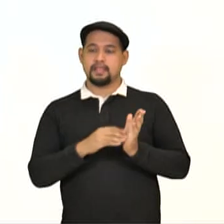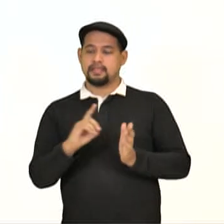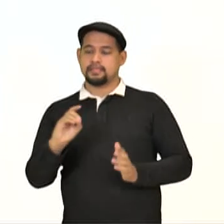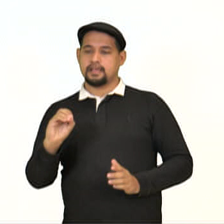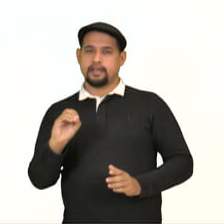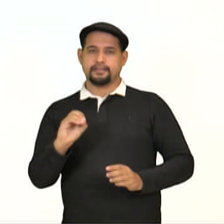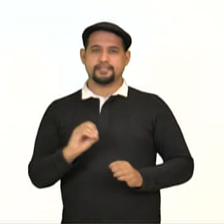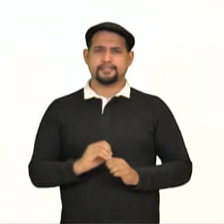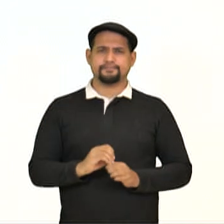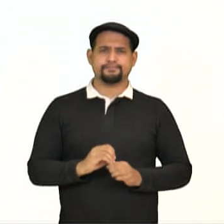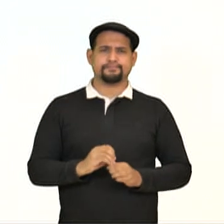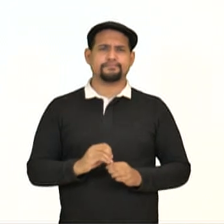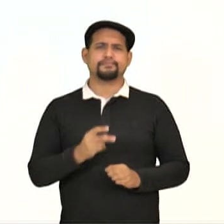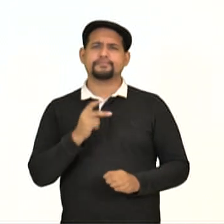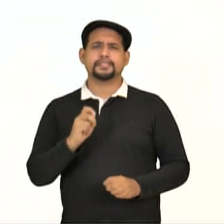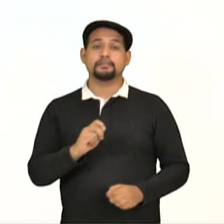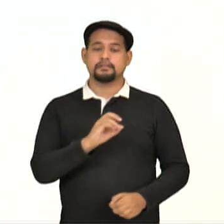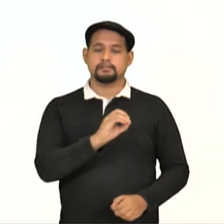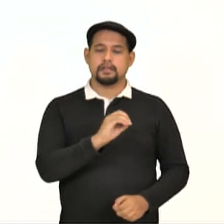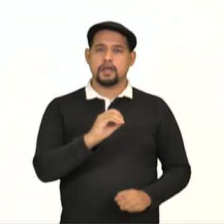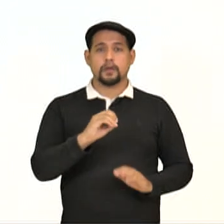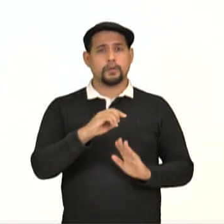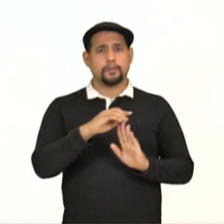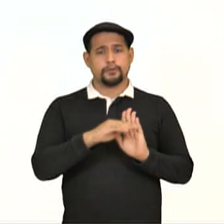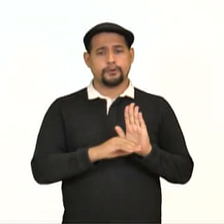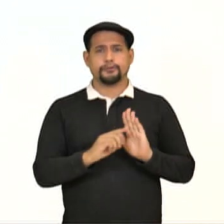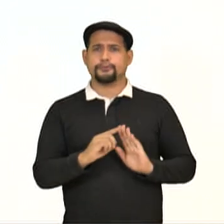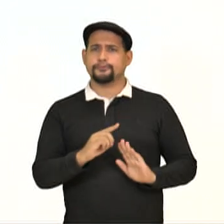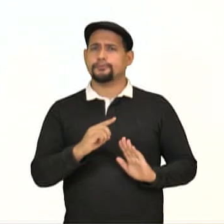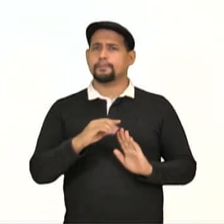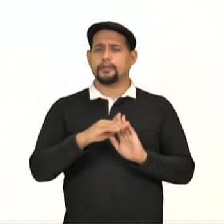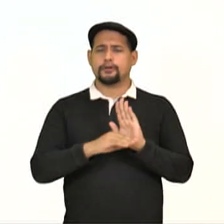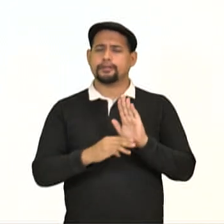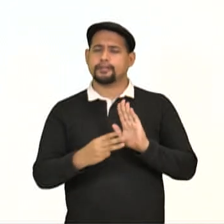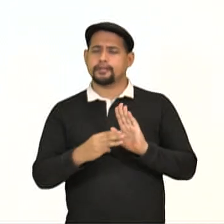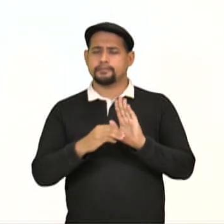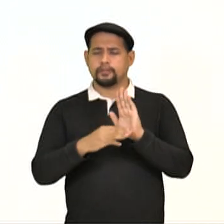10. Dizendo que 0 é menor que 1, que é menor que 2, que é menor